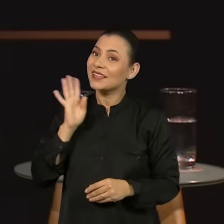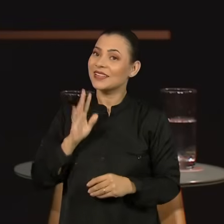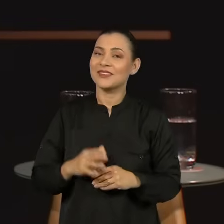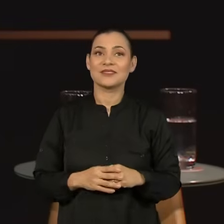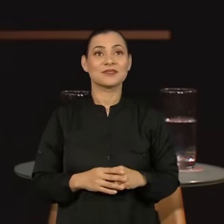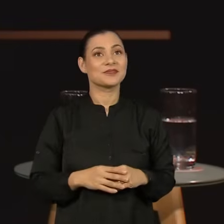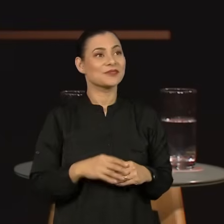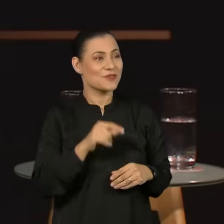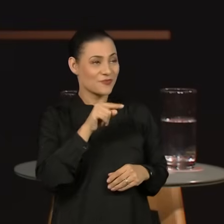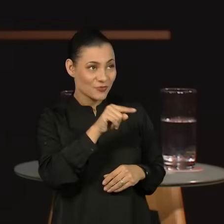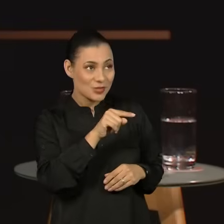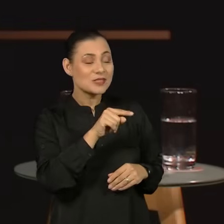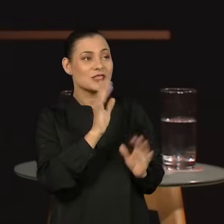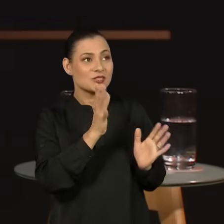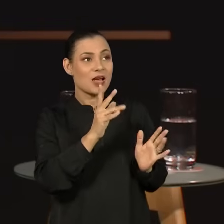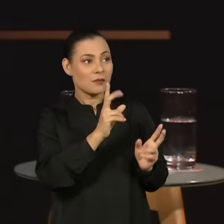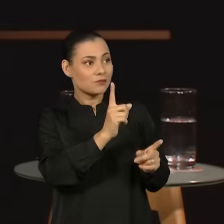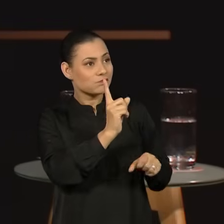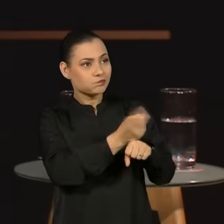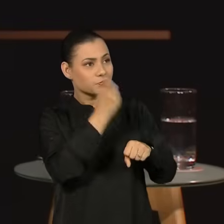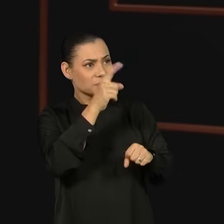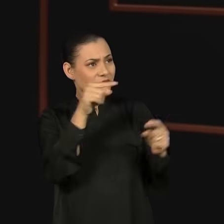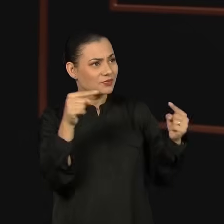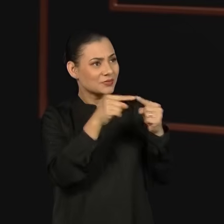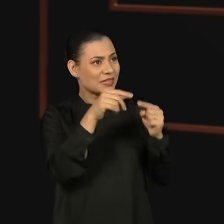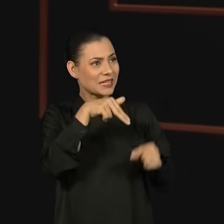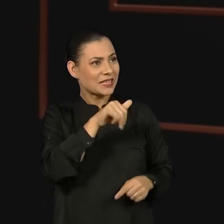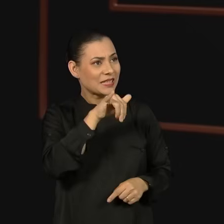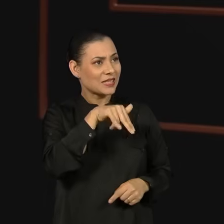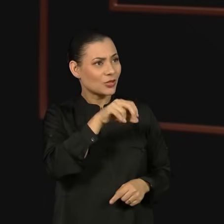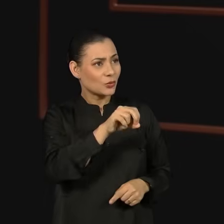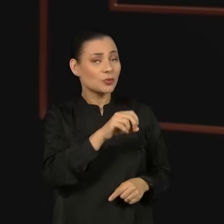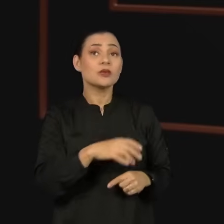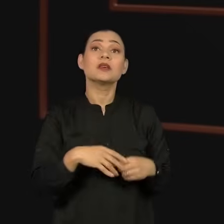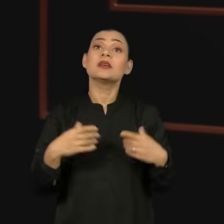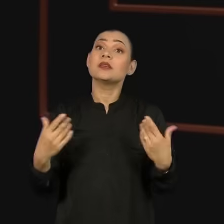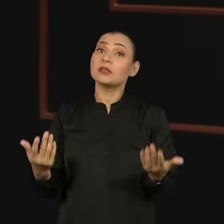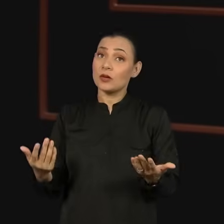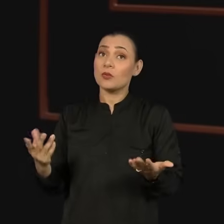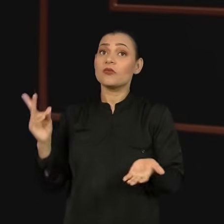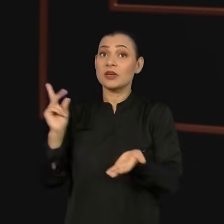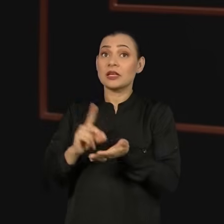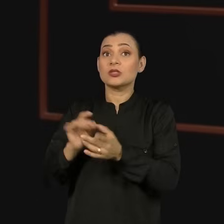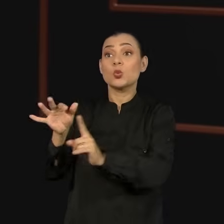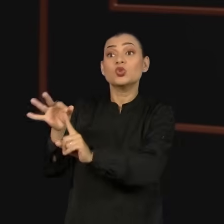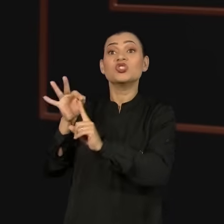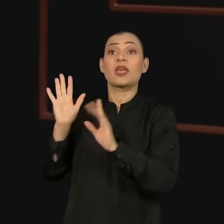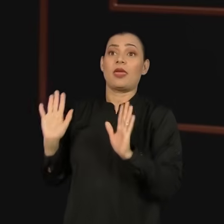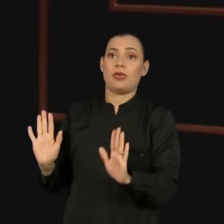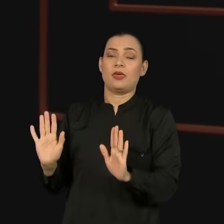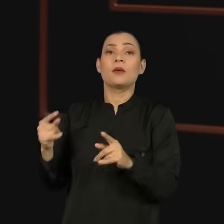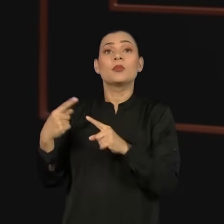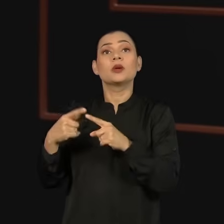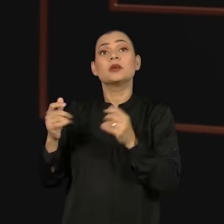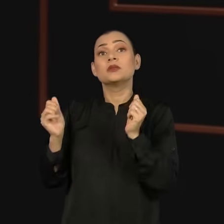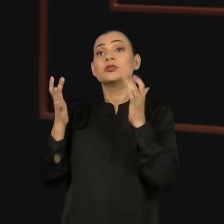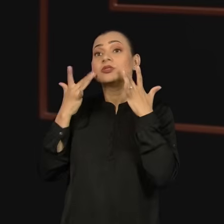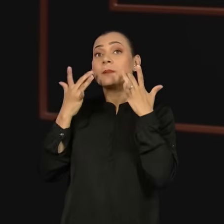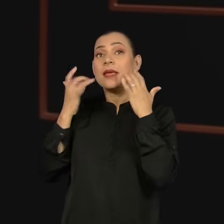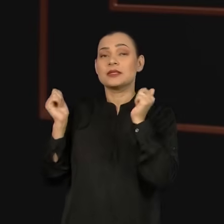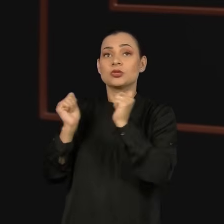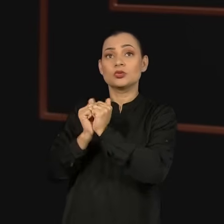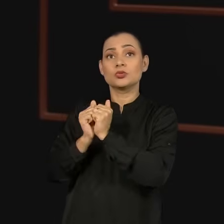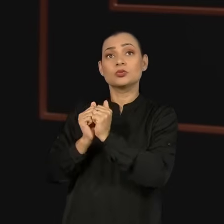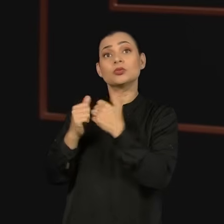Logo de cara você viu que era ele, o Nino? Então, eu não escolhi ele. Eu indiquei, porque a gente estava fazendo essa peça.